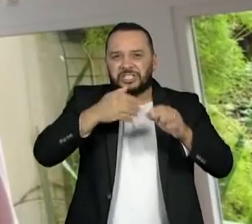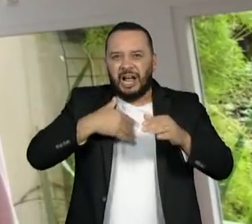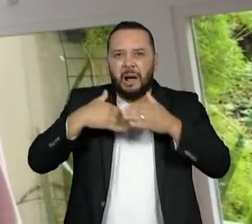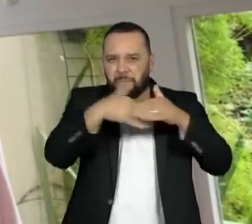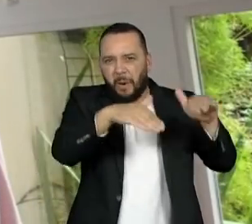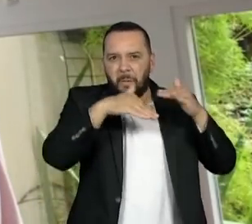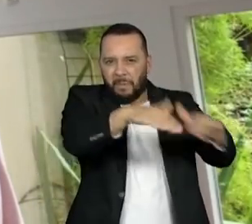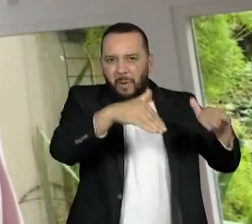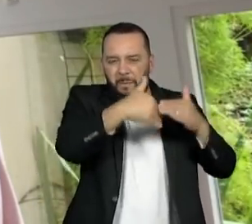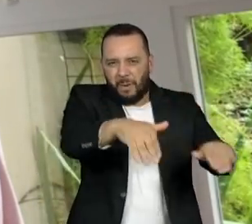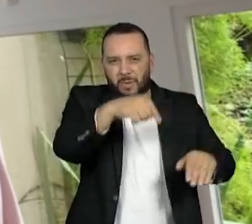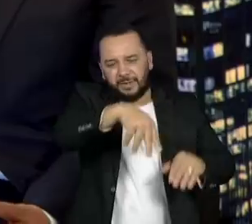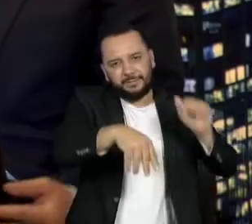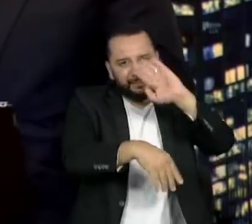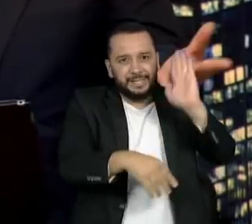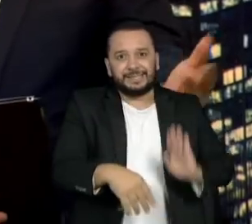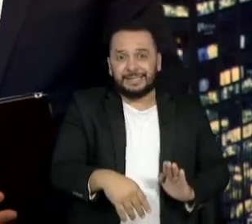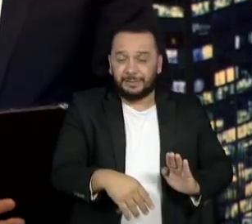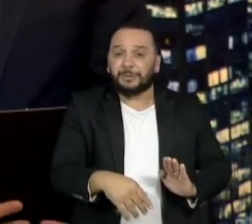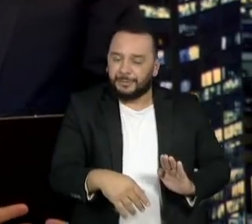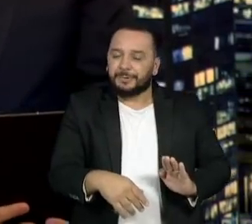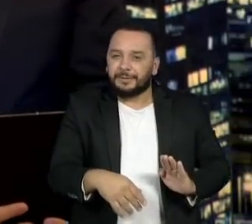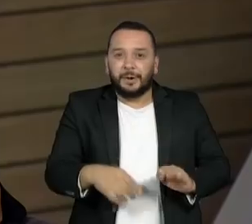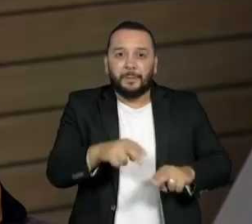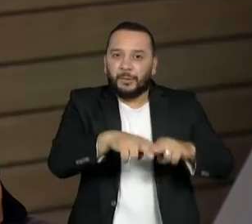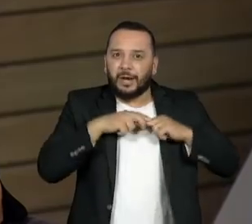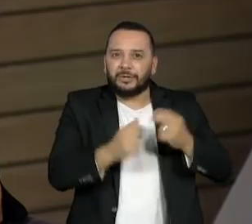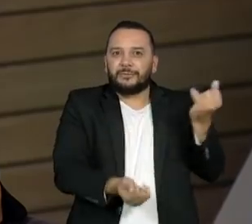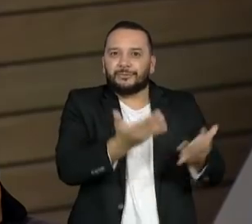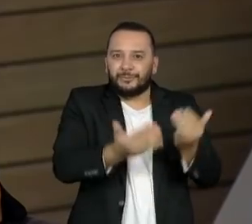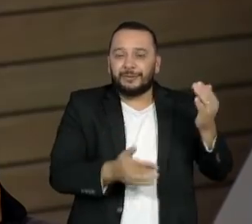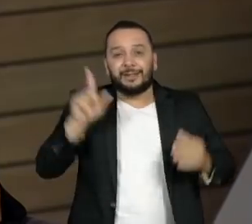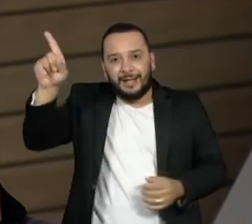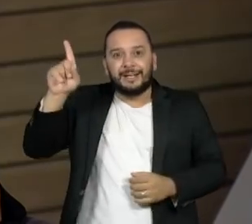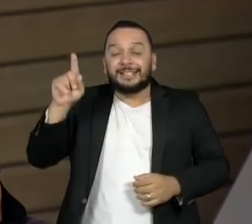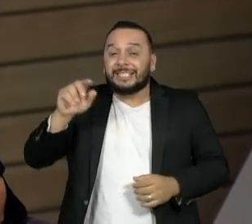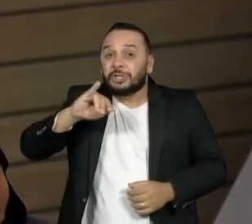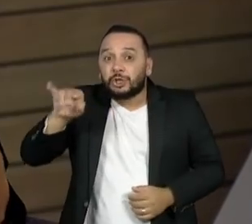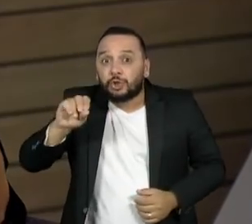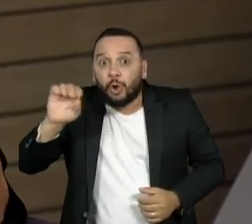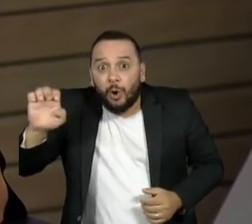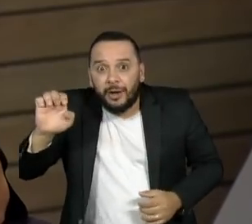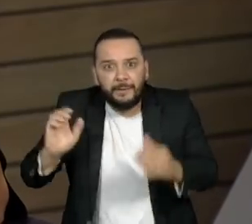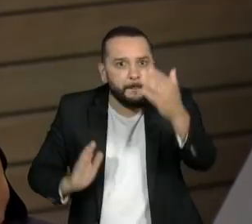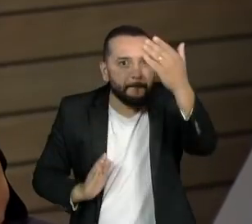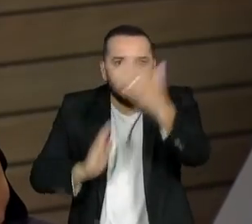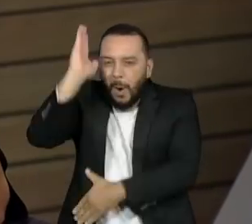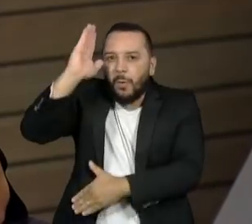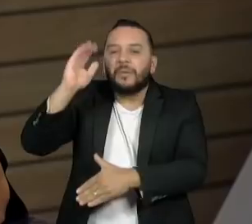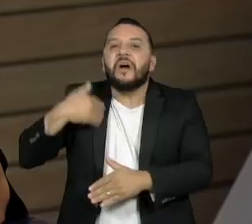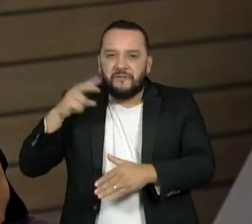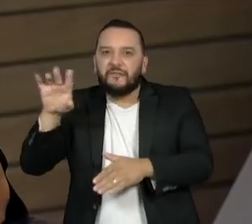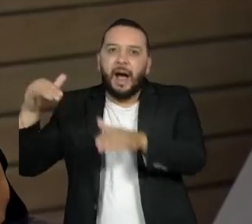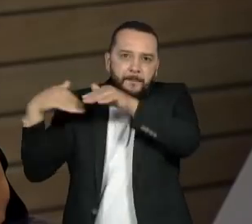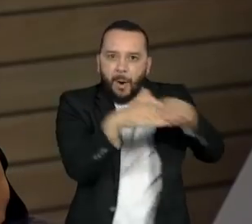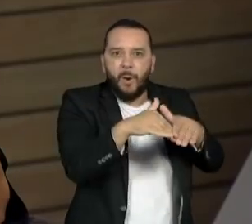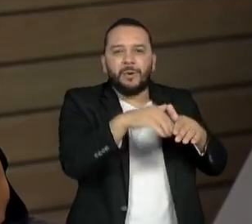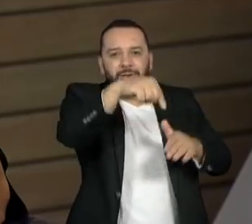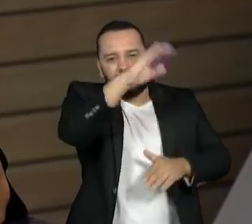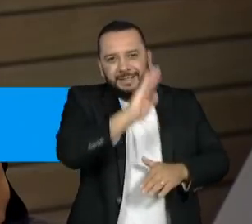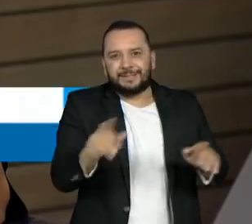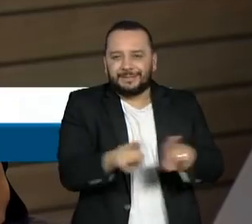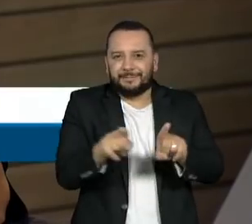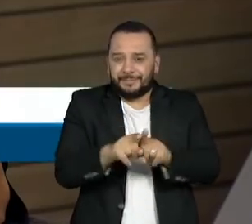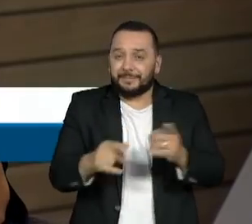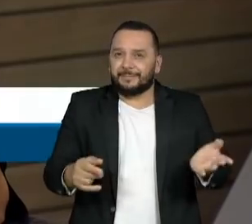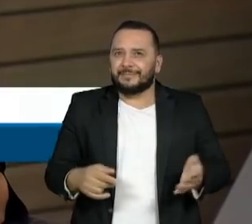sofrer também dos americanos. Patrícia? Não, eu ia dizer que nessa abordagem do governo Bolsonaro, o deputado